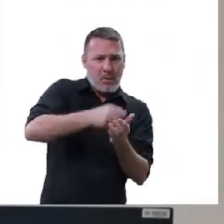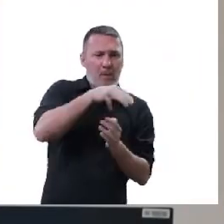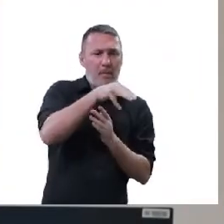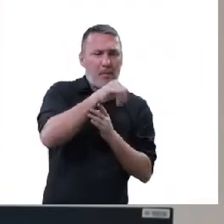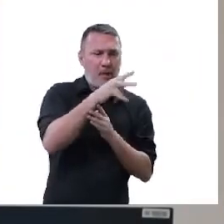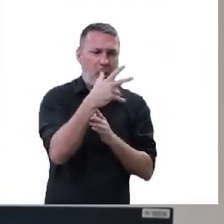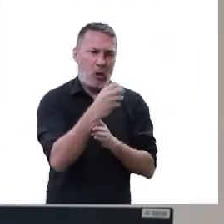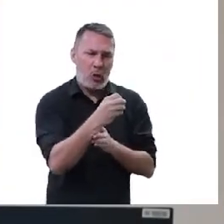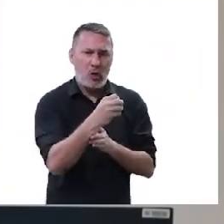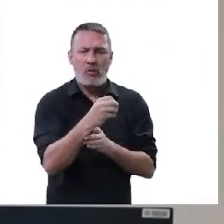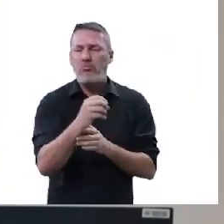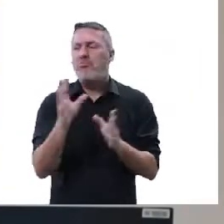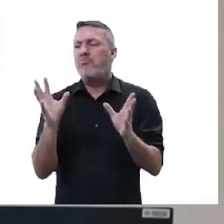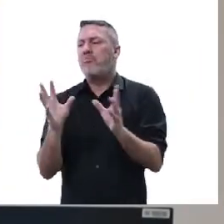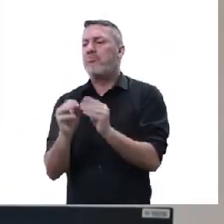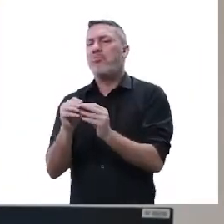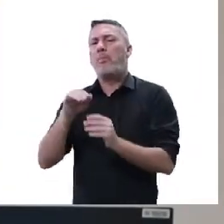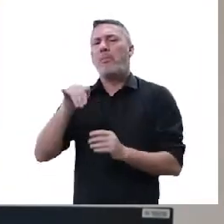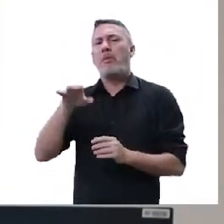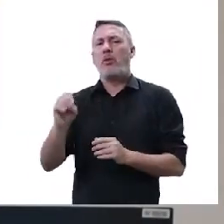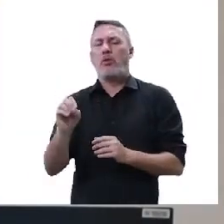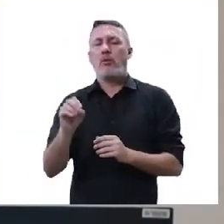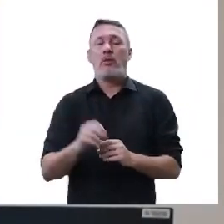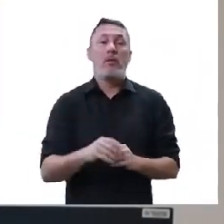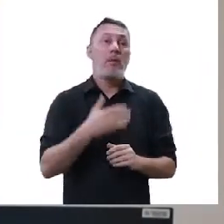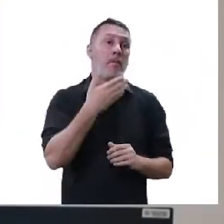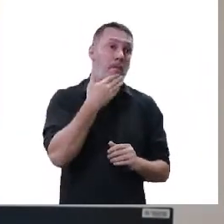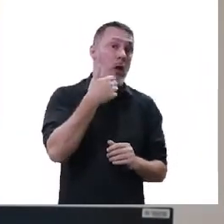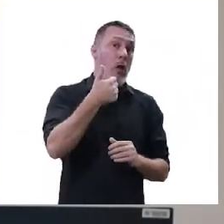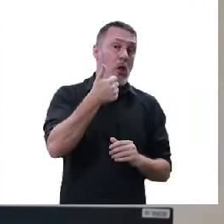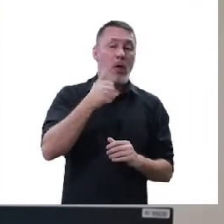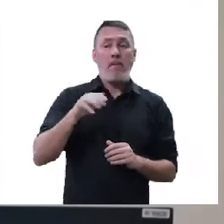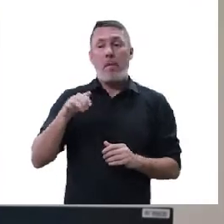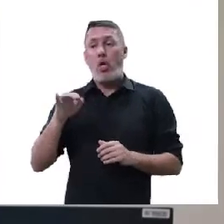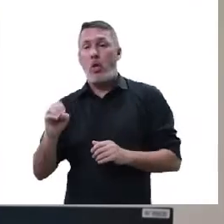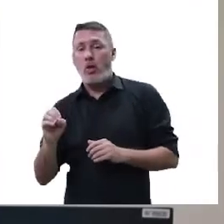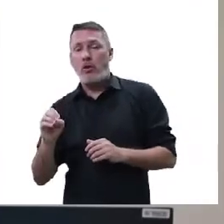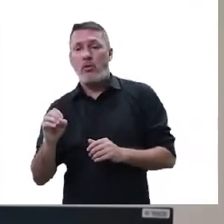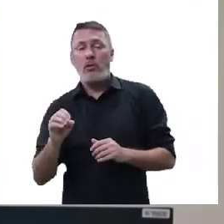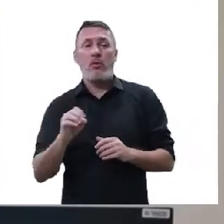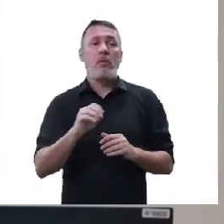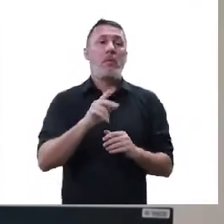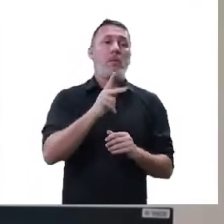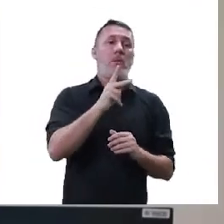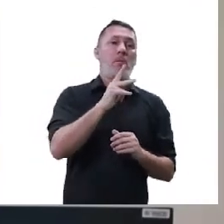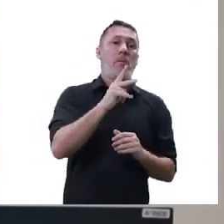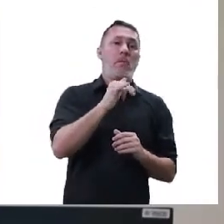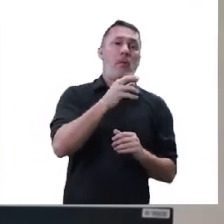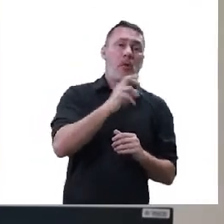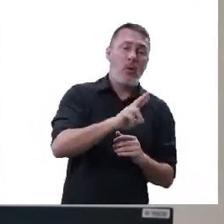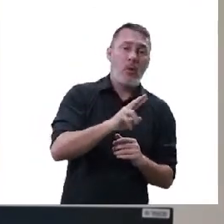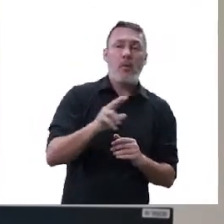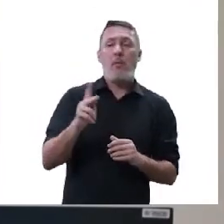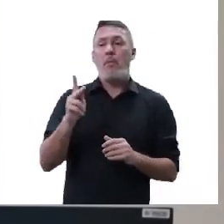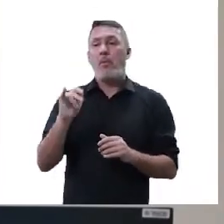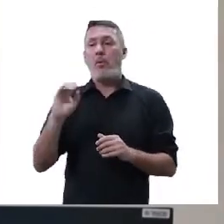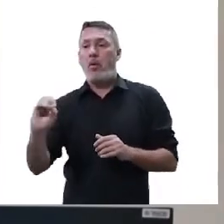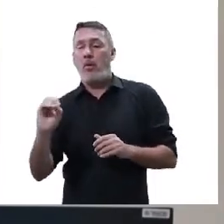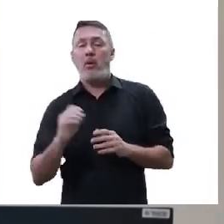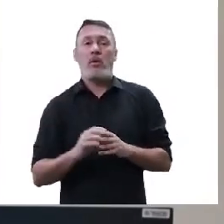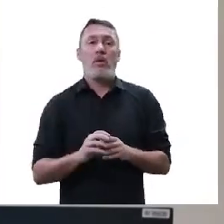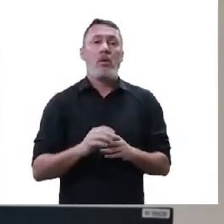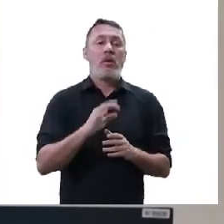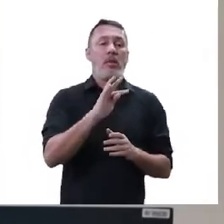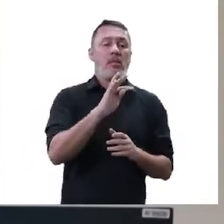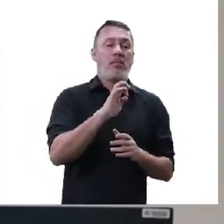melhor, dizem mió. Para pior, pior. Para telha, dizem teia.